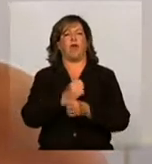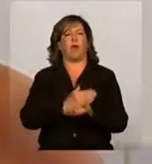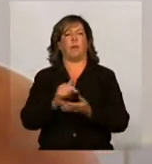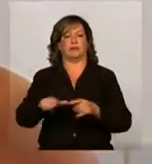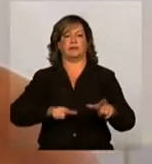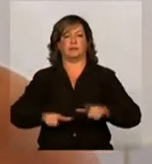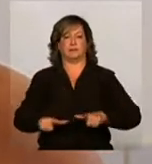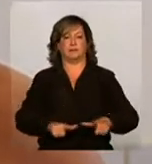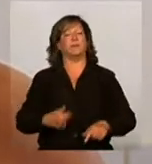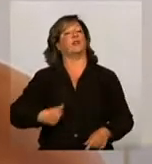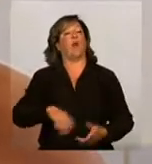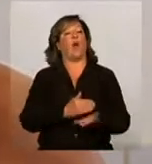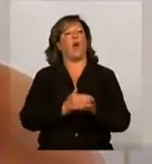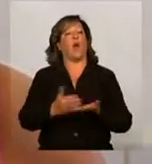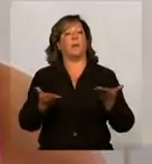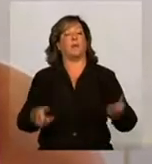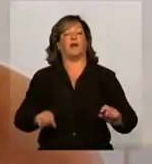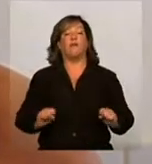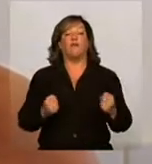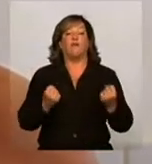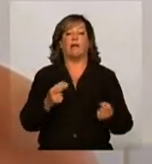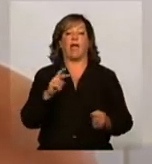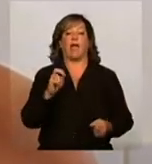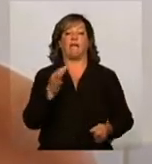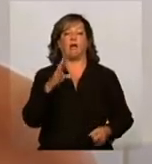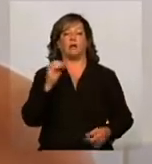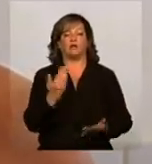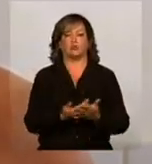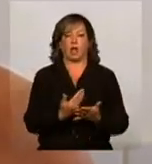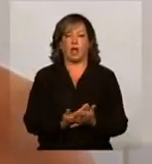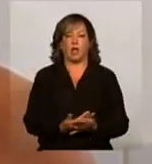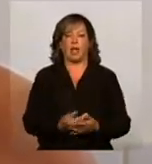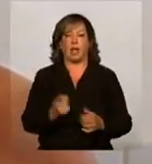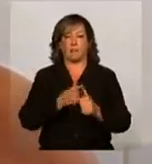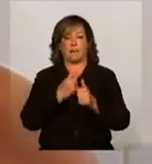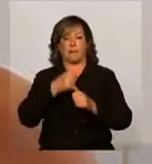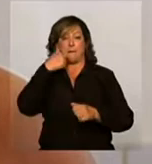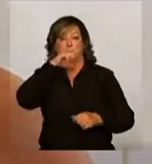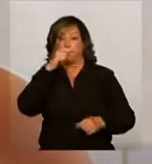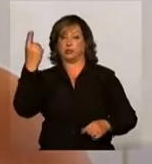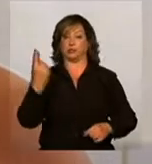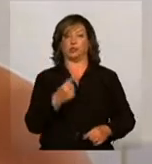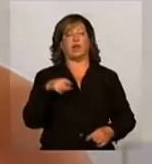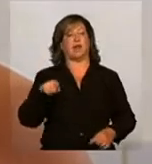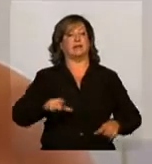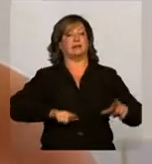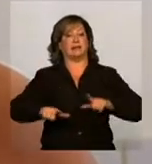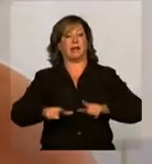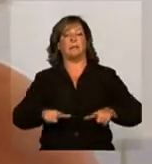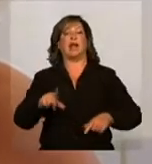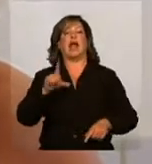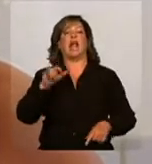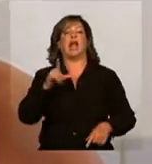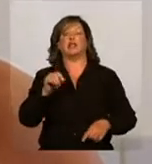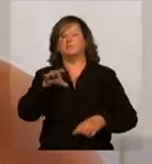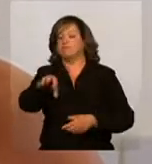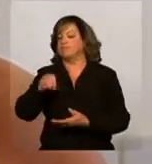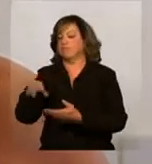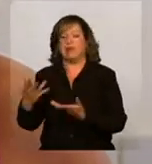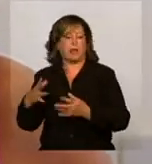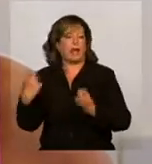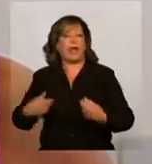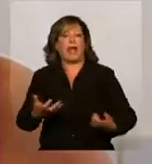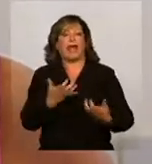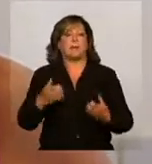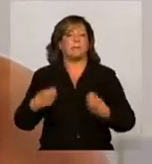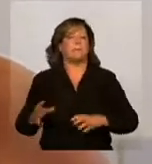então, como se fosse um reforço escolar. E a primeira mãe que chegou, ela era trabalhadora do lixão, queria deixar a criança,